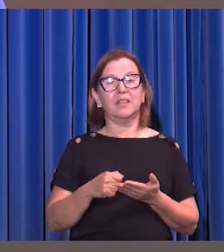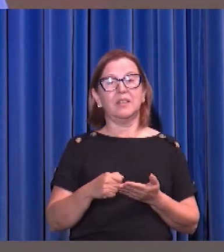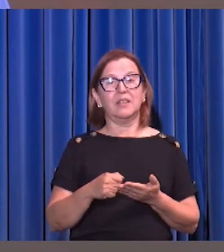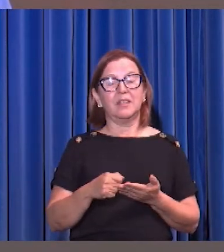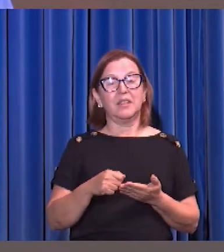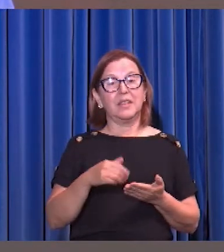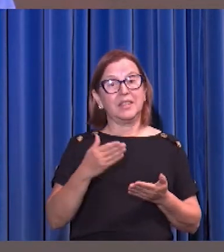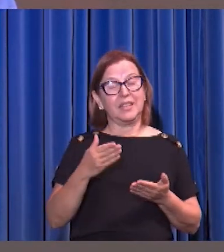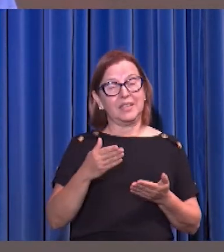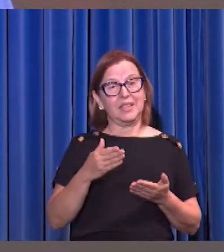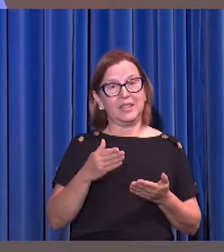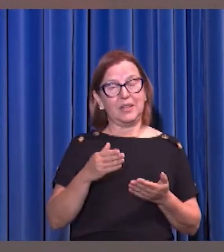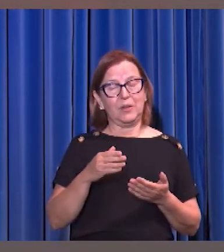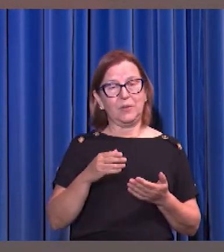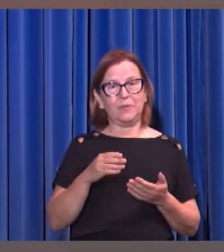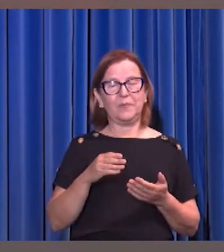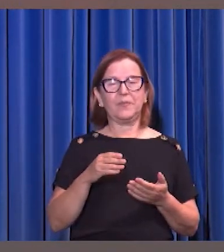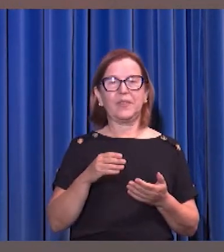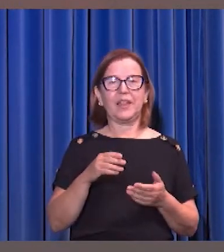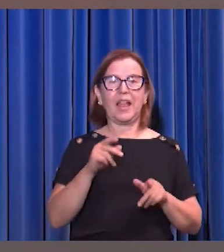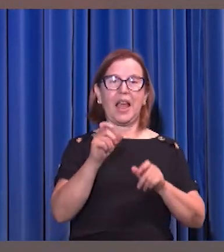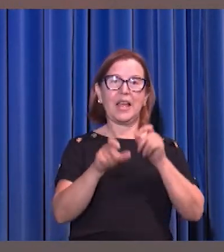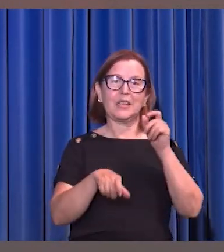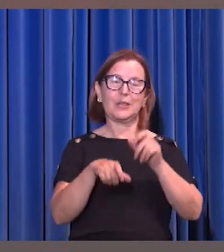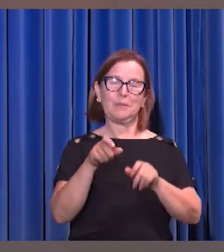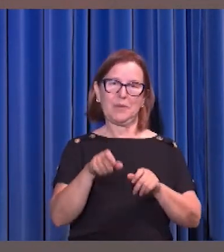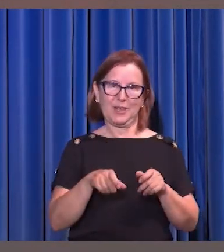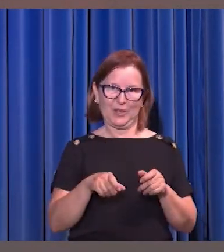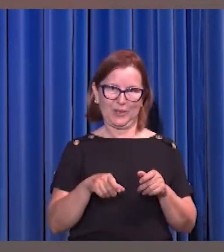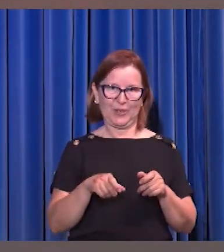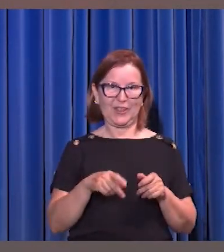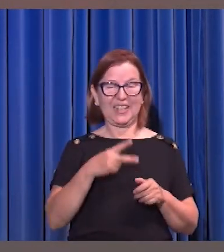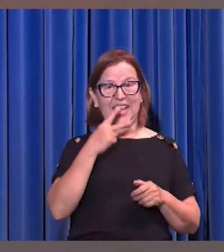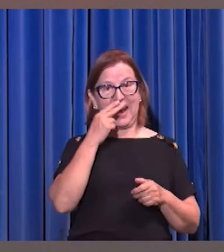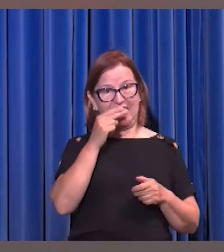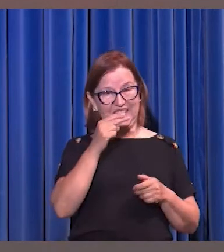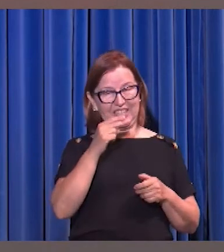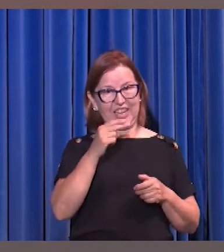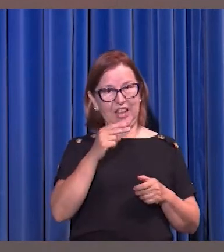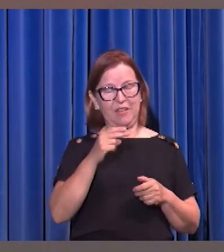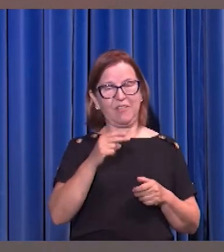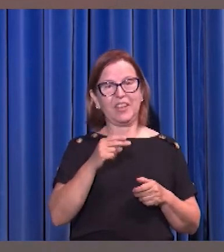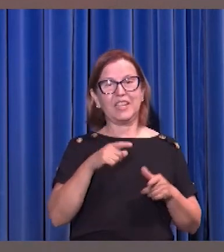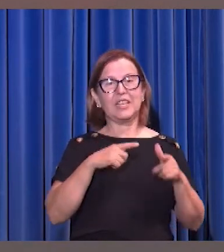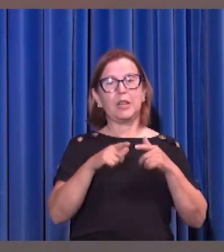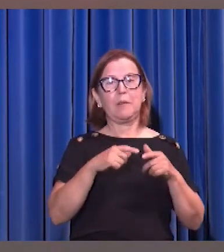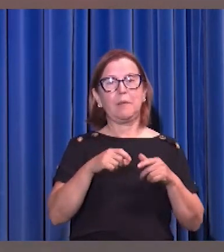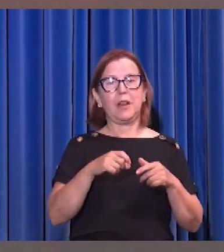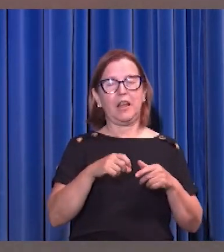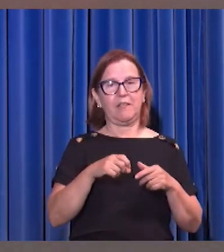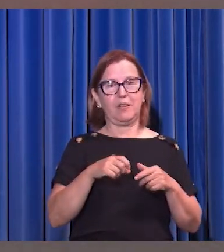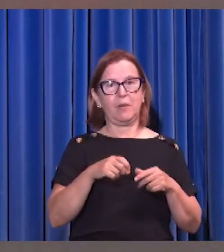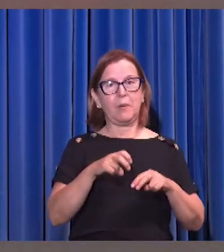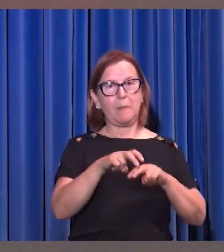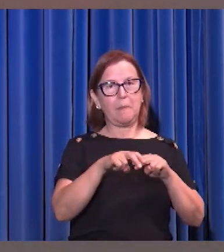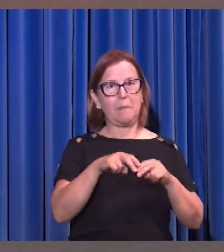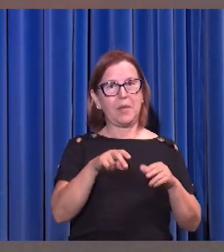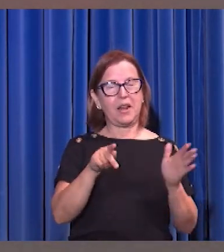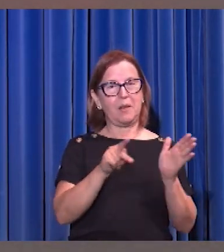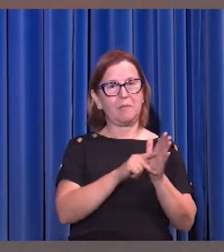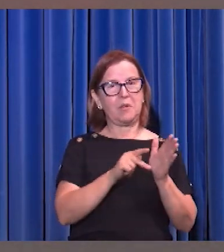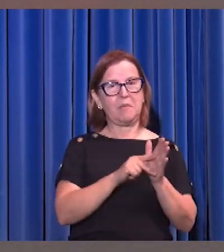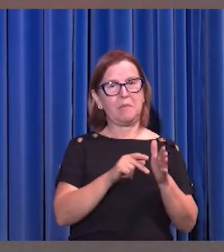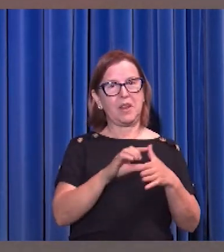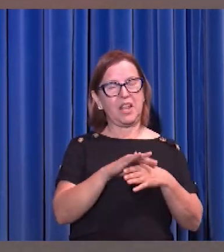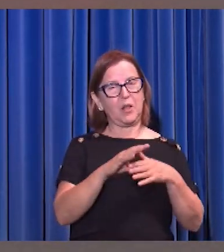satisfeito o instinto natural do coração de trabalhar em favor da sua própria cura. Mas não há nada desse tipo mencionado